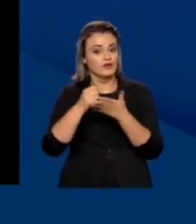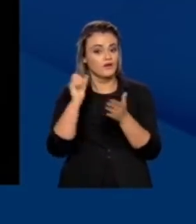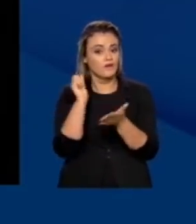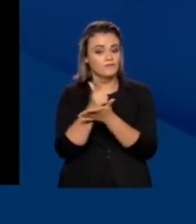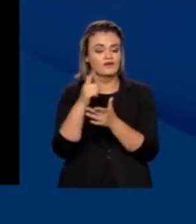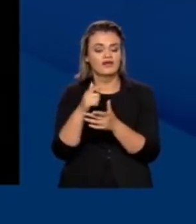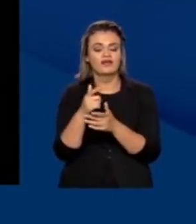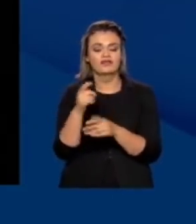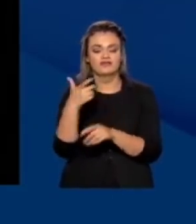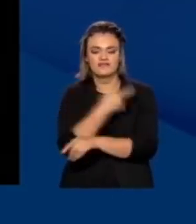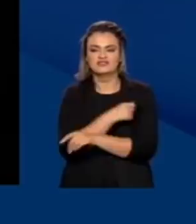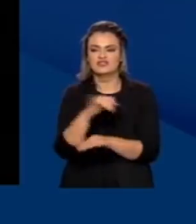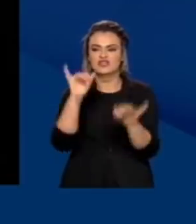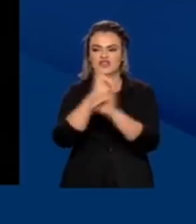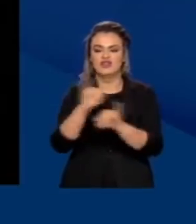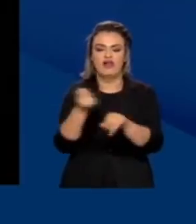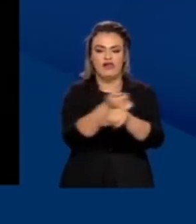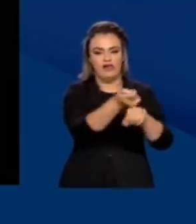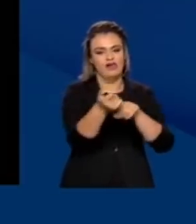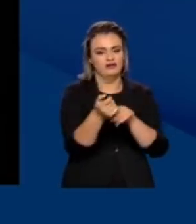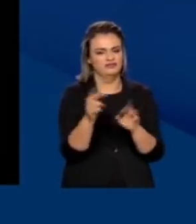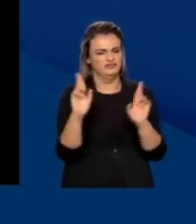diferente das fake news divulgadas.